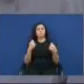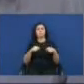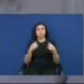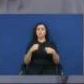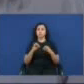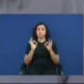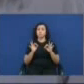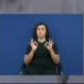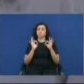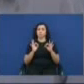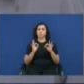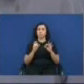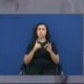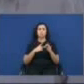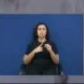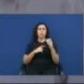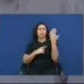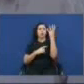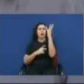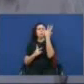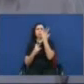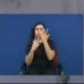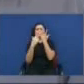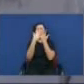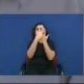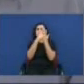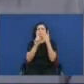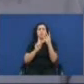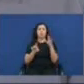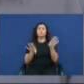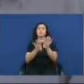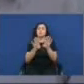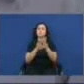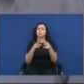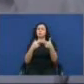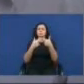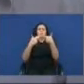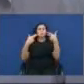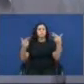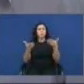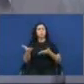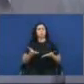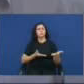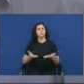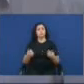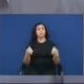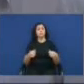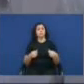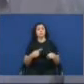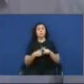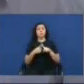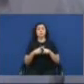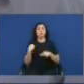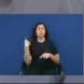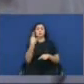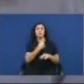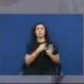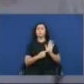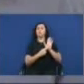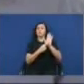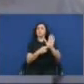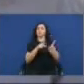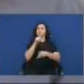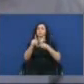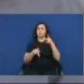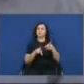que haver, não só de podas, como os outros serviços, para que nós, os legítimos representantes da população, possa